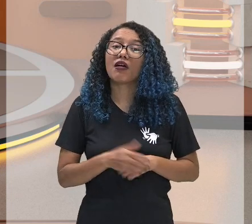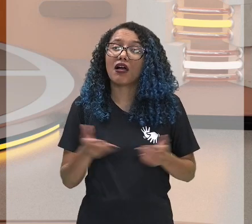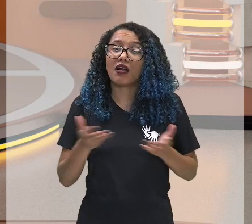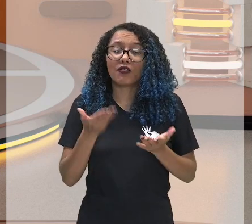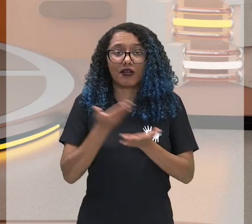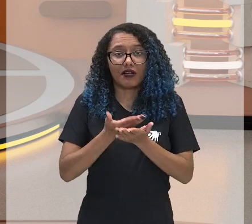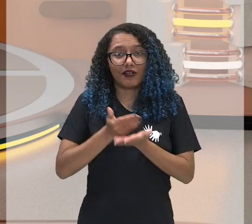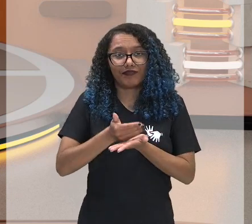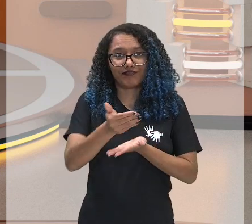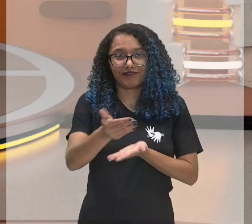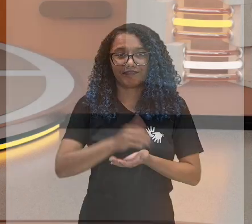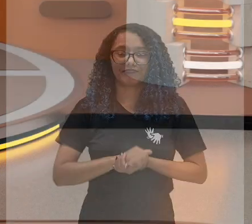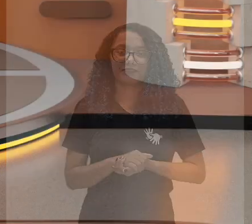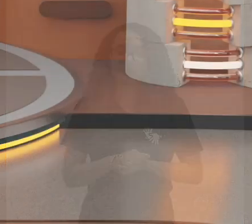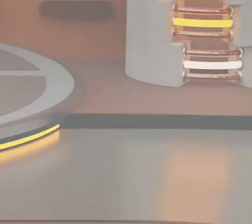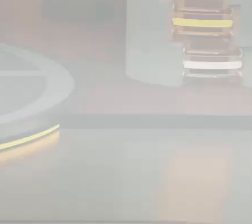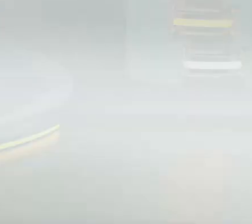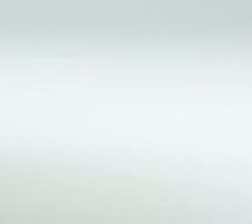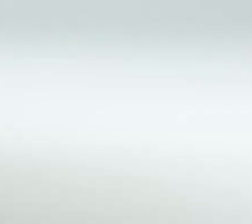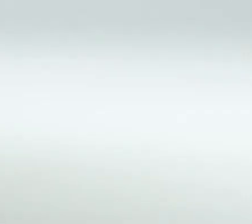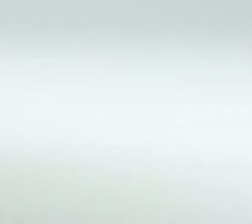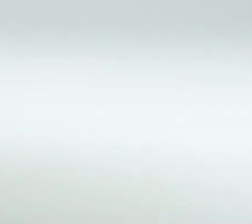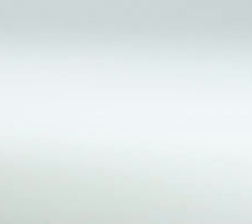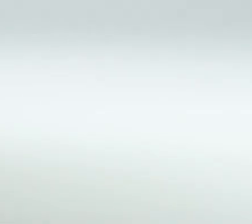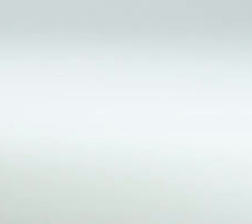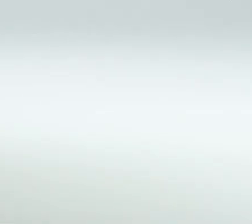conversas, então vamos à nossa aula.